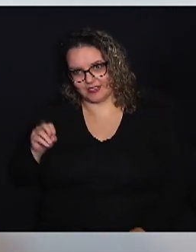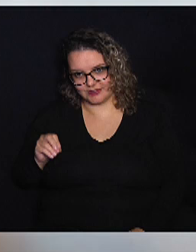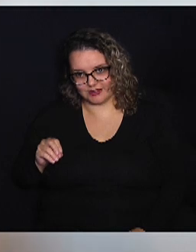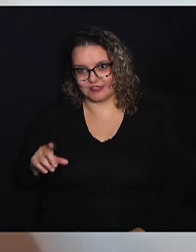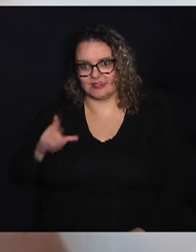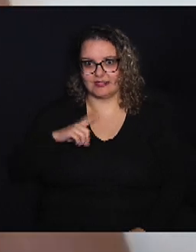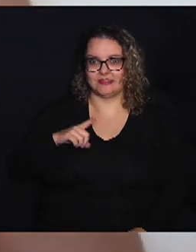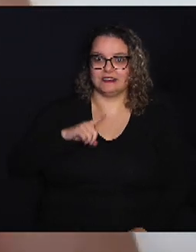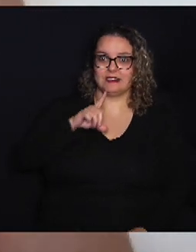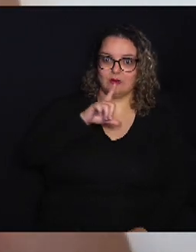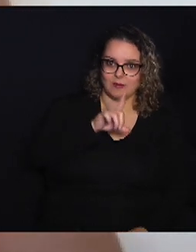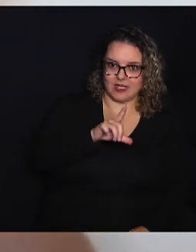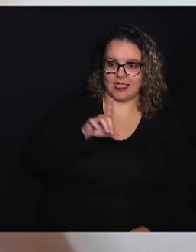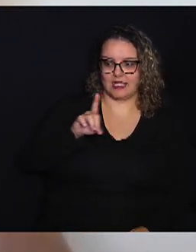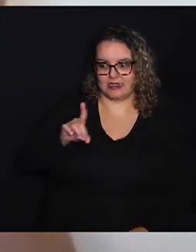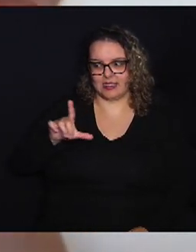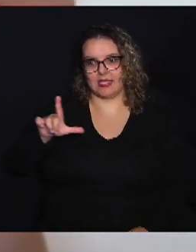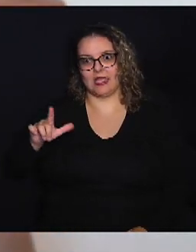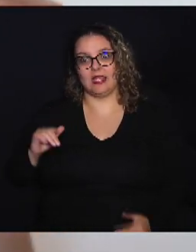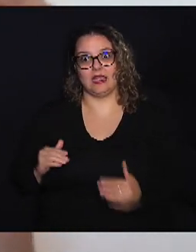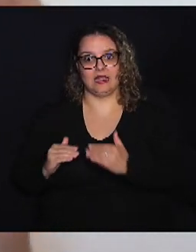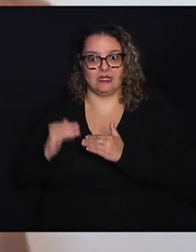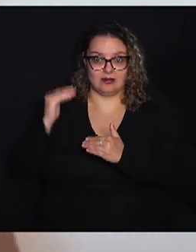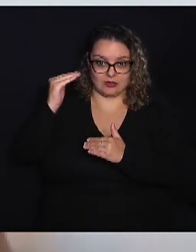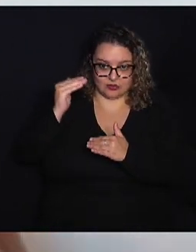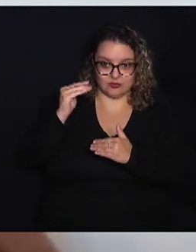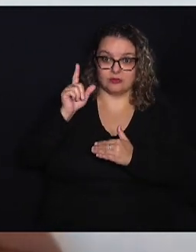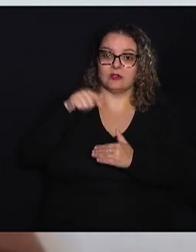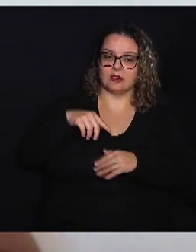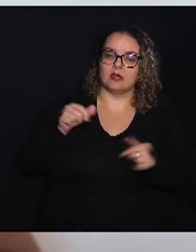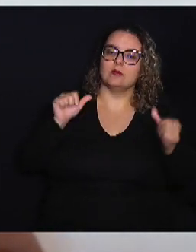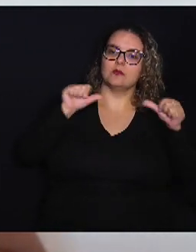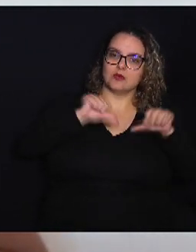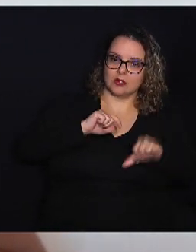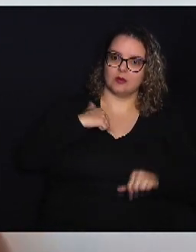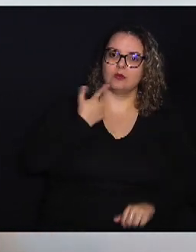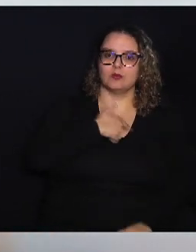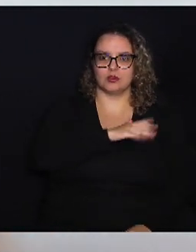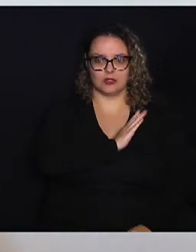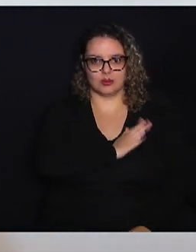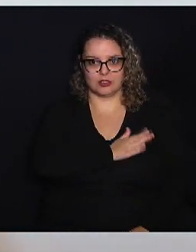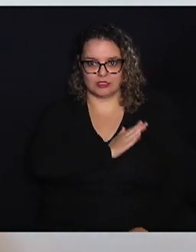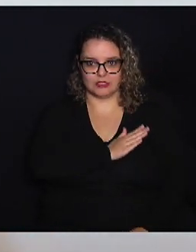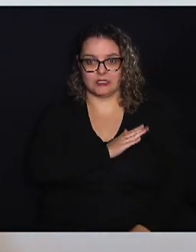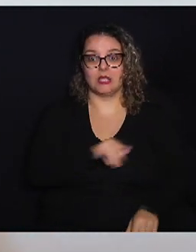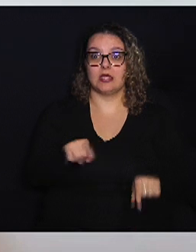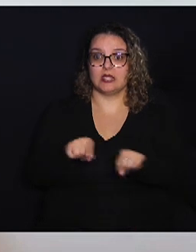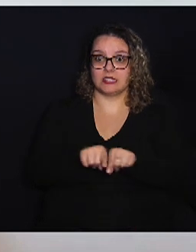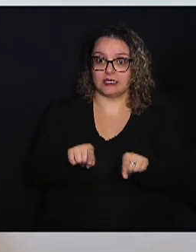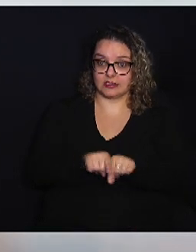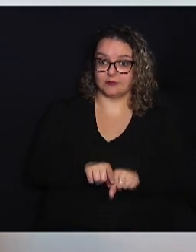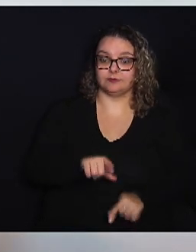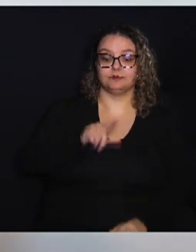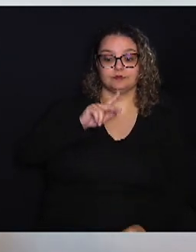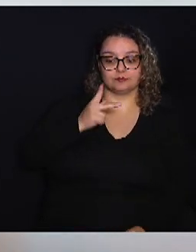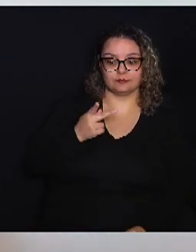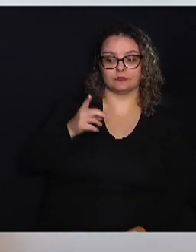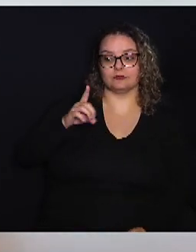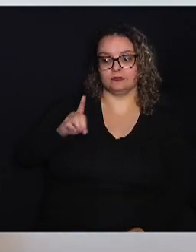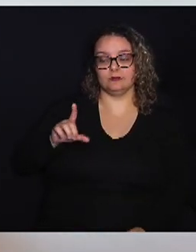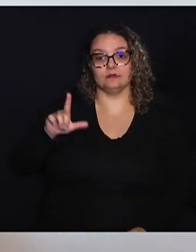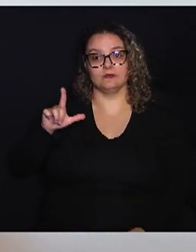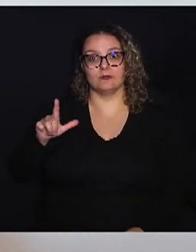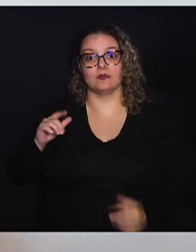um LDL muito elevado é mais danoso para o nosso coração e ter um HDL